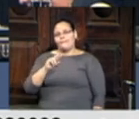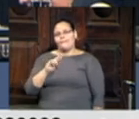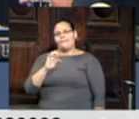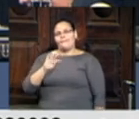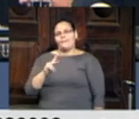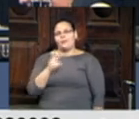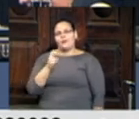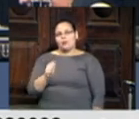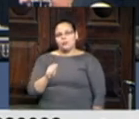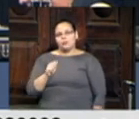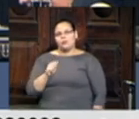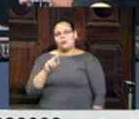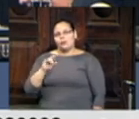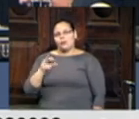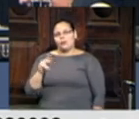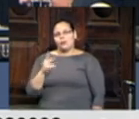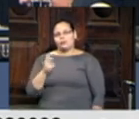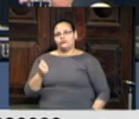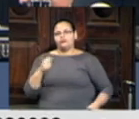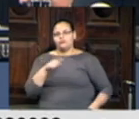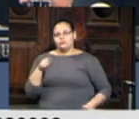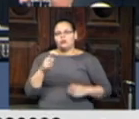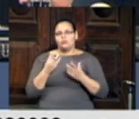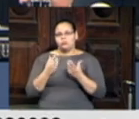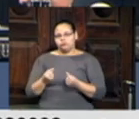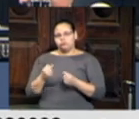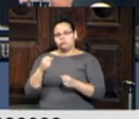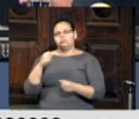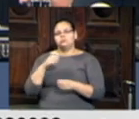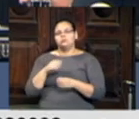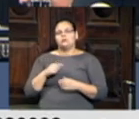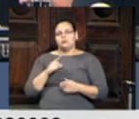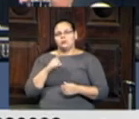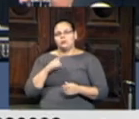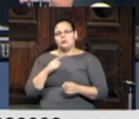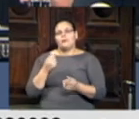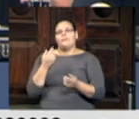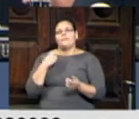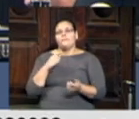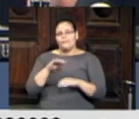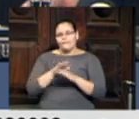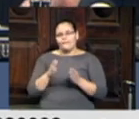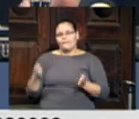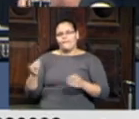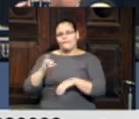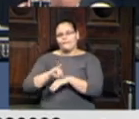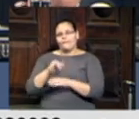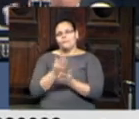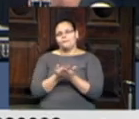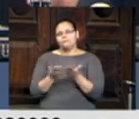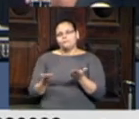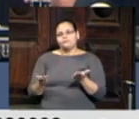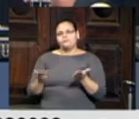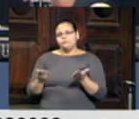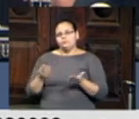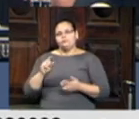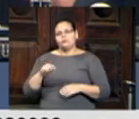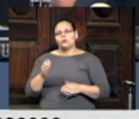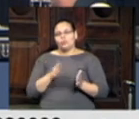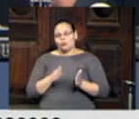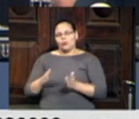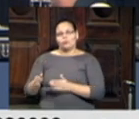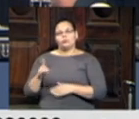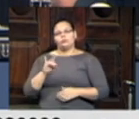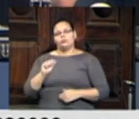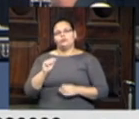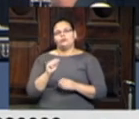permaneçam como estão. Aprovado. Há sobre a mesa requerimento de inclusão na ordem do dia do